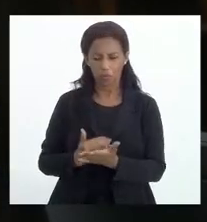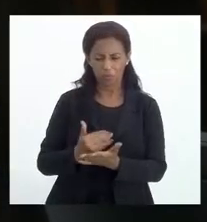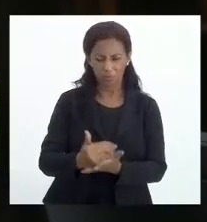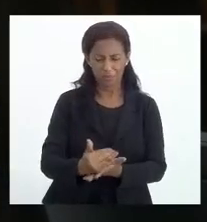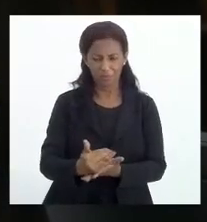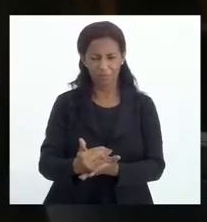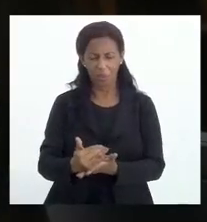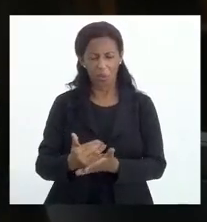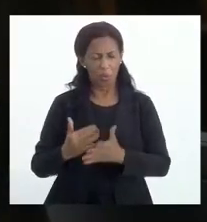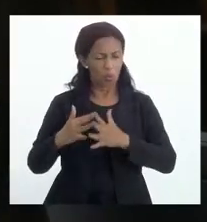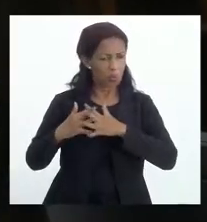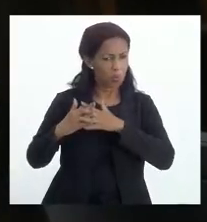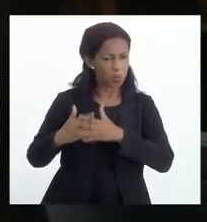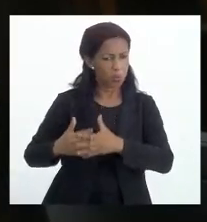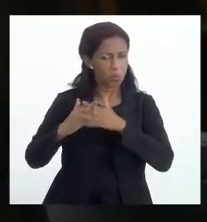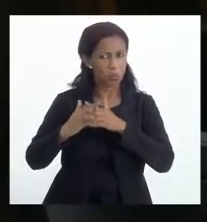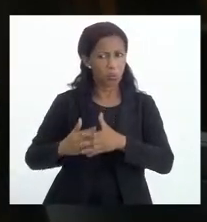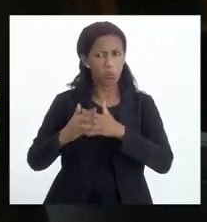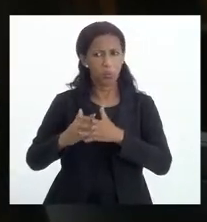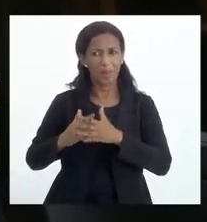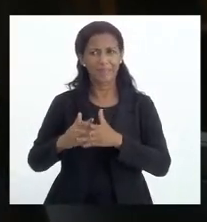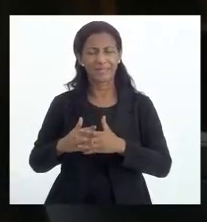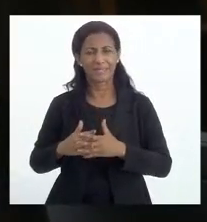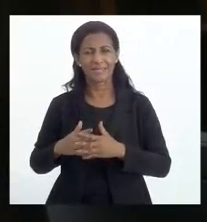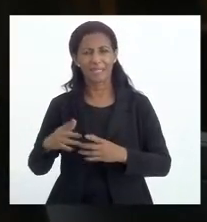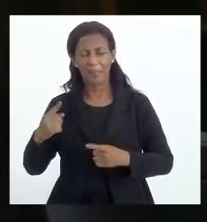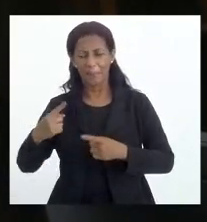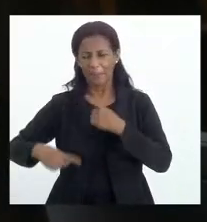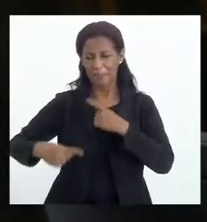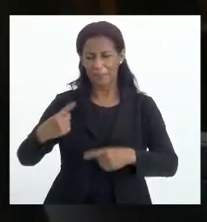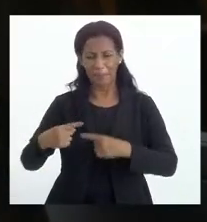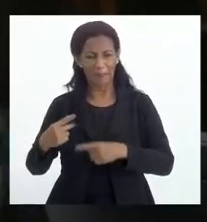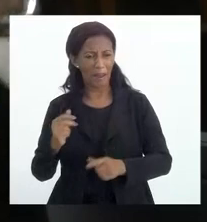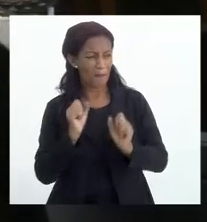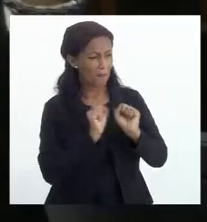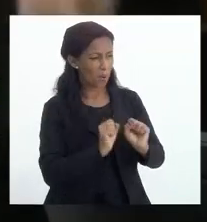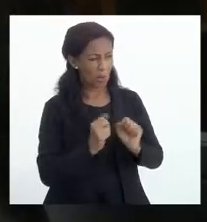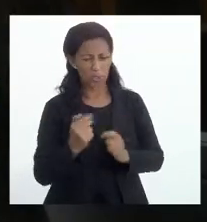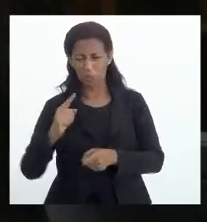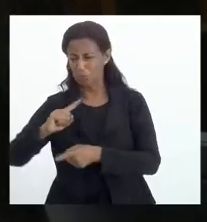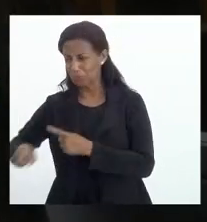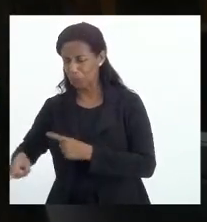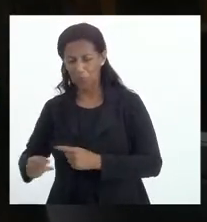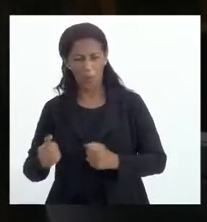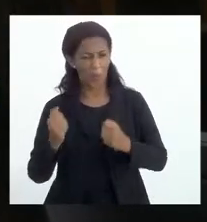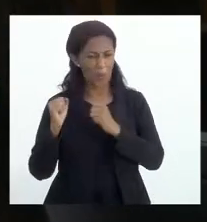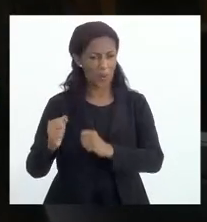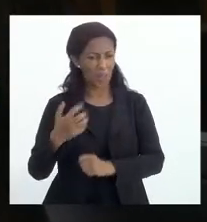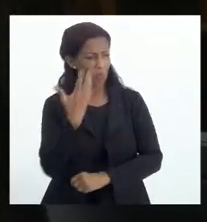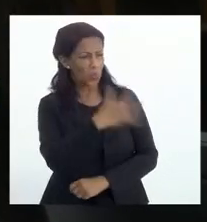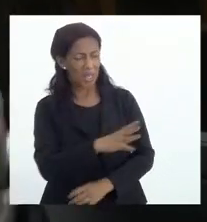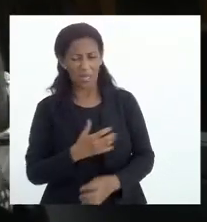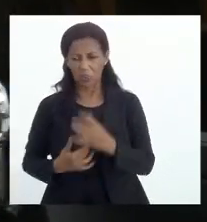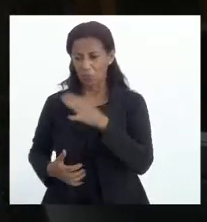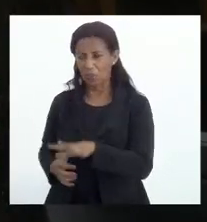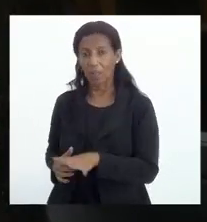muito atrito. Mas, espera aí, eu posso fazer isso, eu não posso fazer isso, mas eu quero isso, eu não quero aquilo. E aí a gente foi chegando